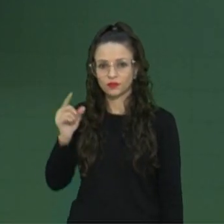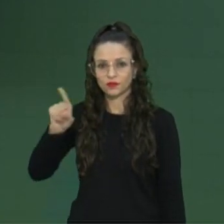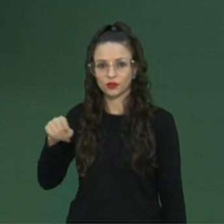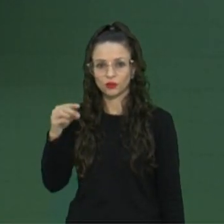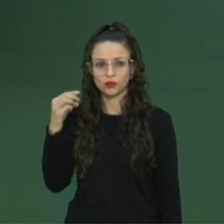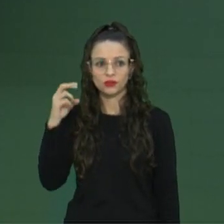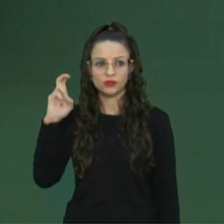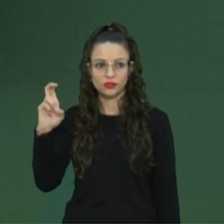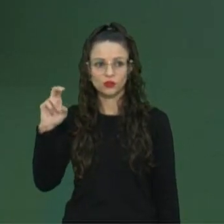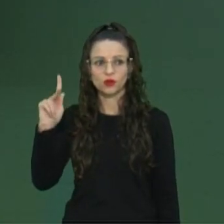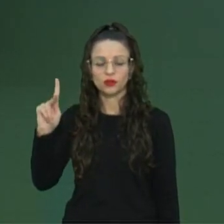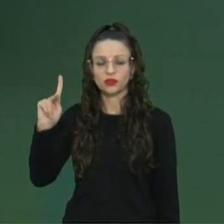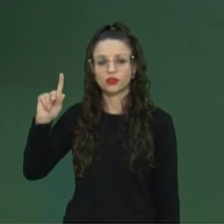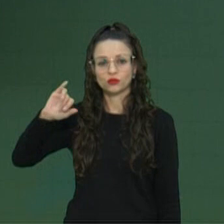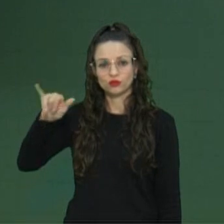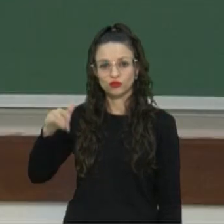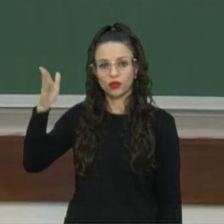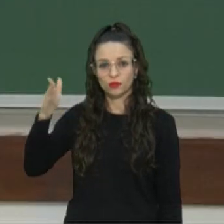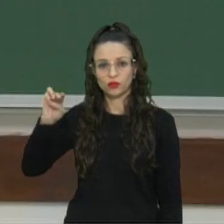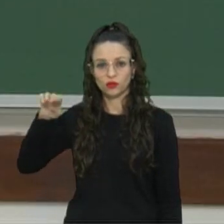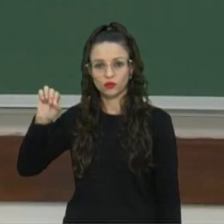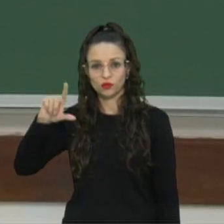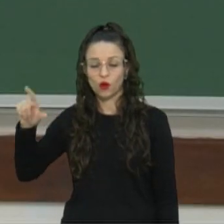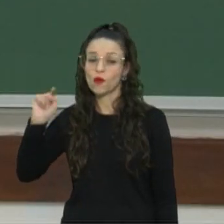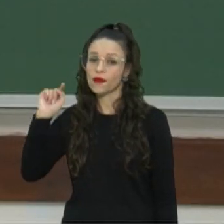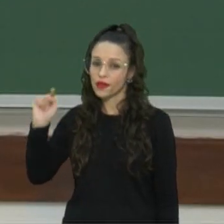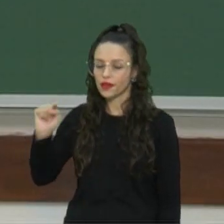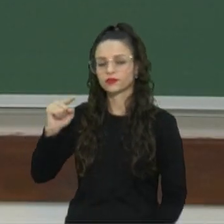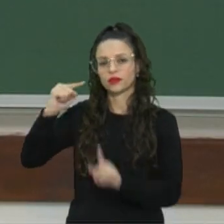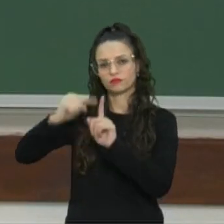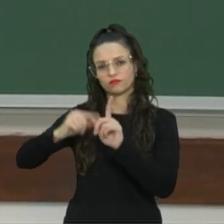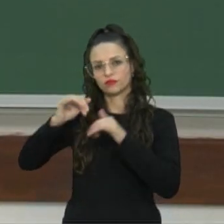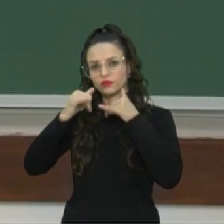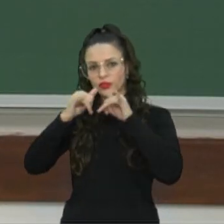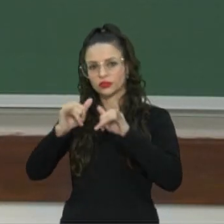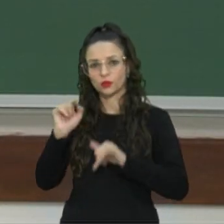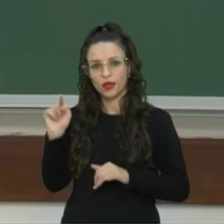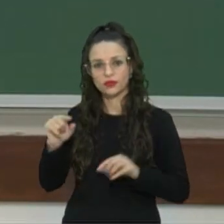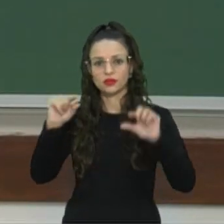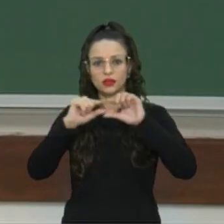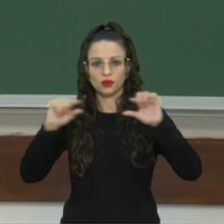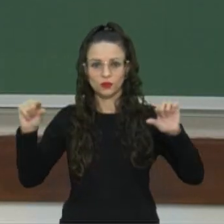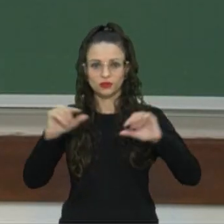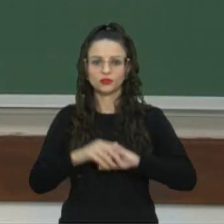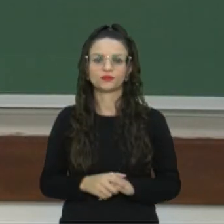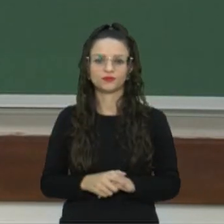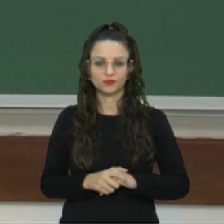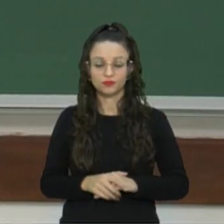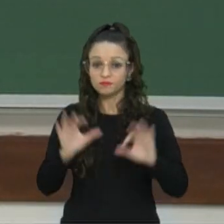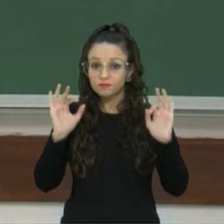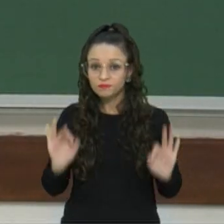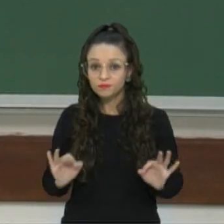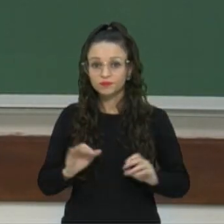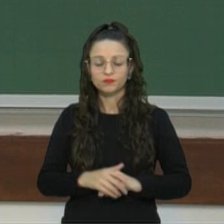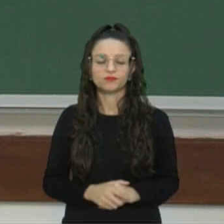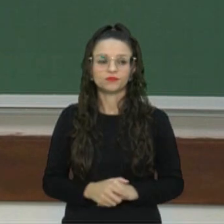136,5 kJ por mol é o valor da variação de entalpia dessa minha equação de interesse.